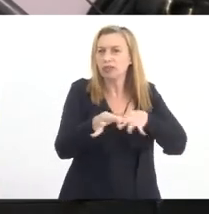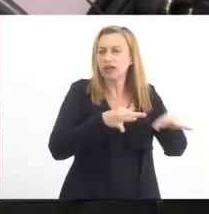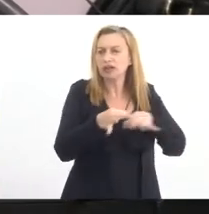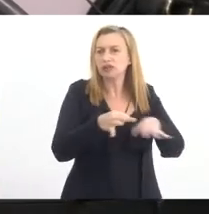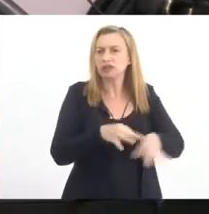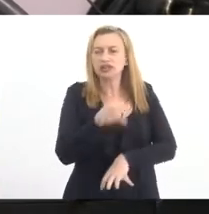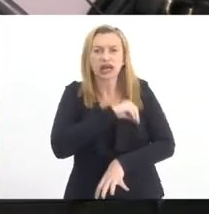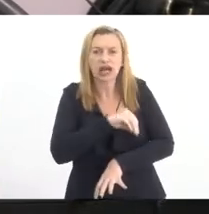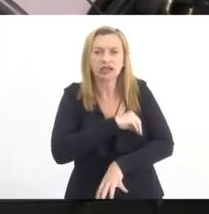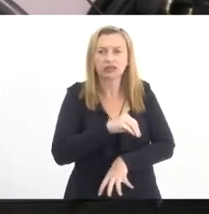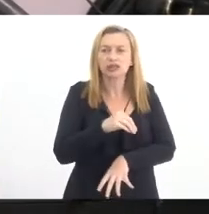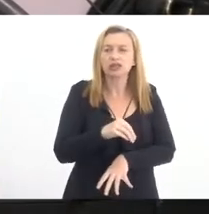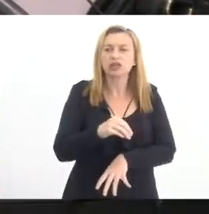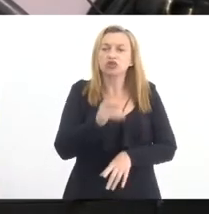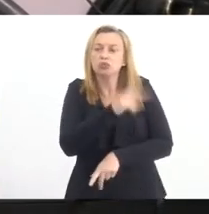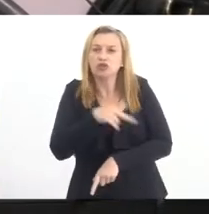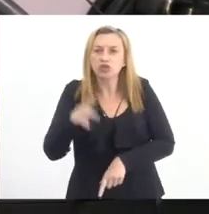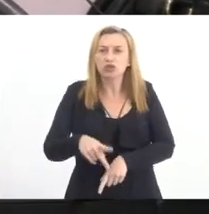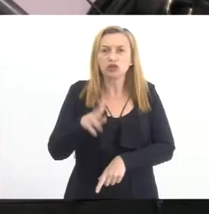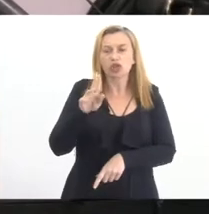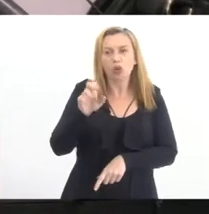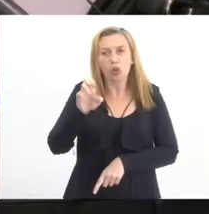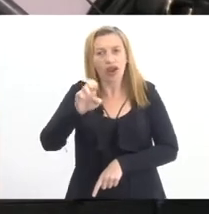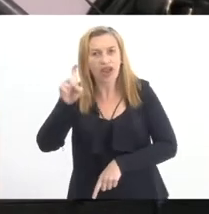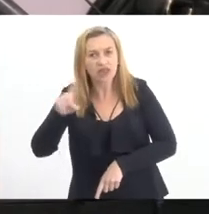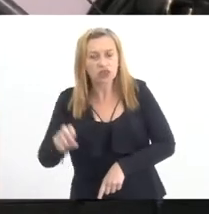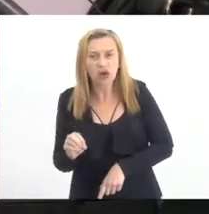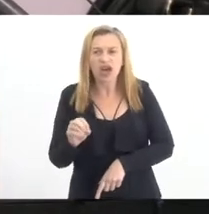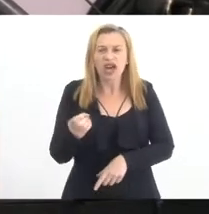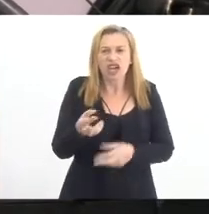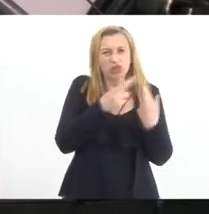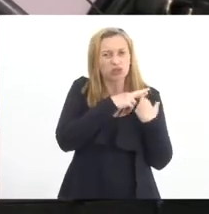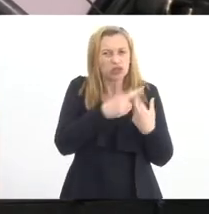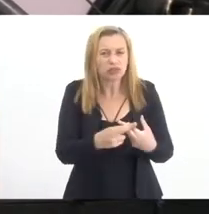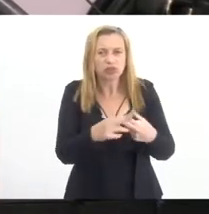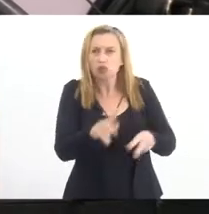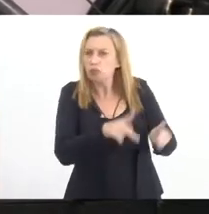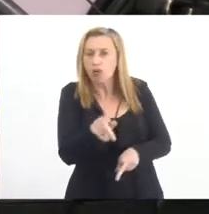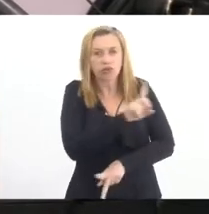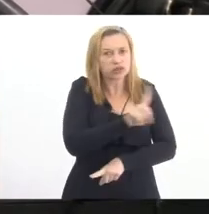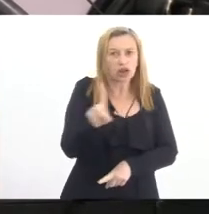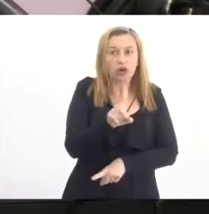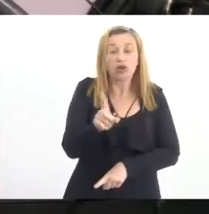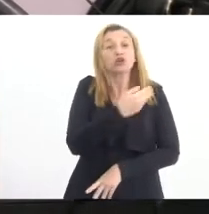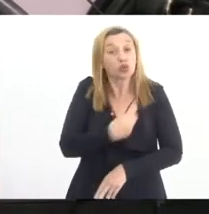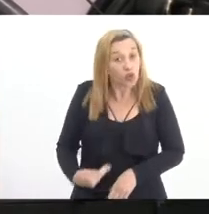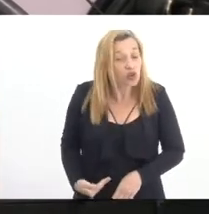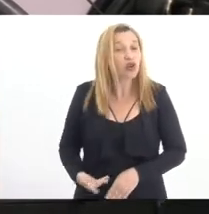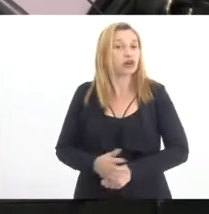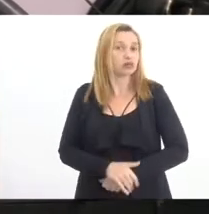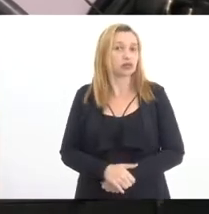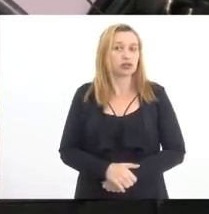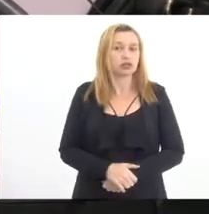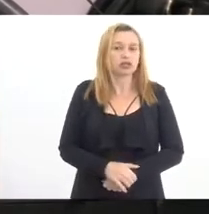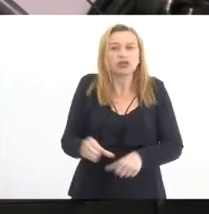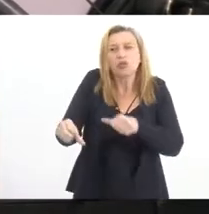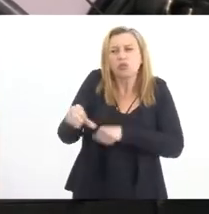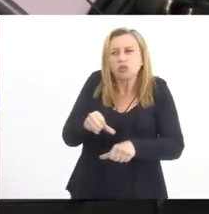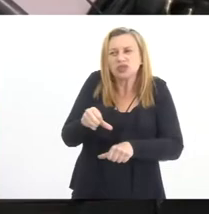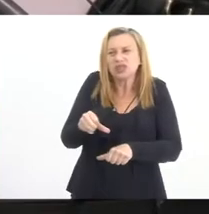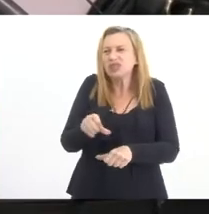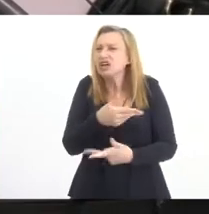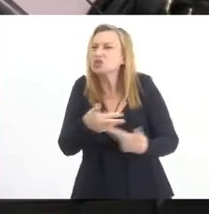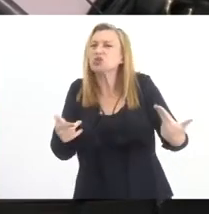da UESO, para os professores, isso aí a responsabilidade não é da população, é do governador. Estão invertendo a situação